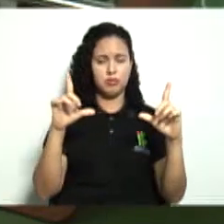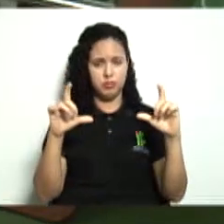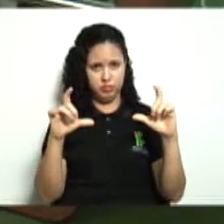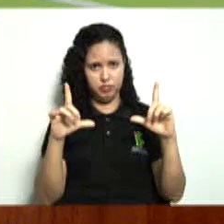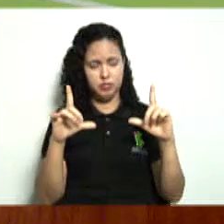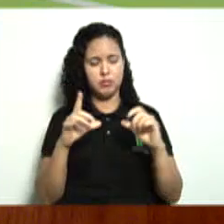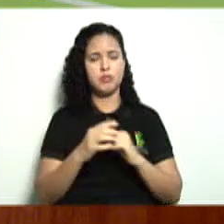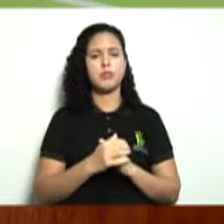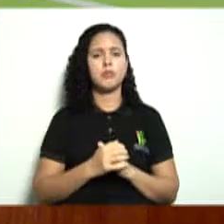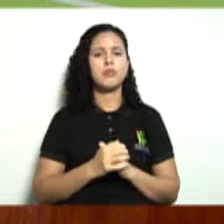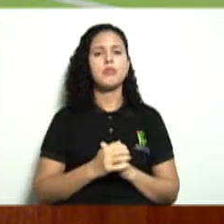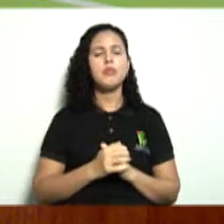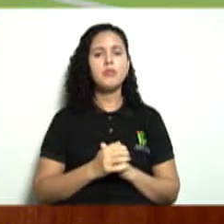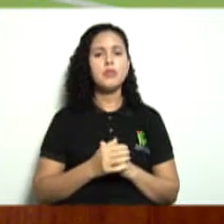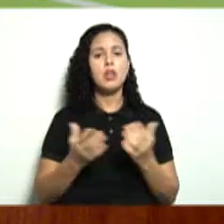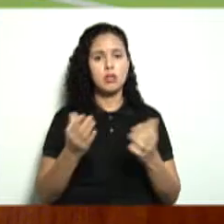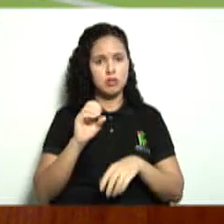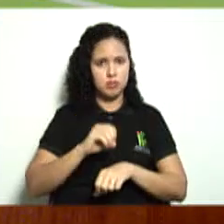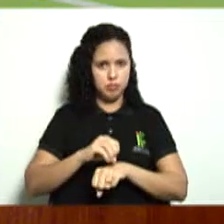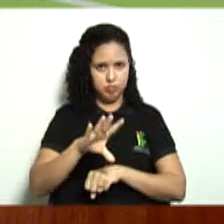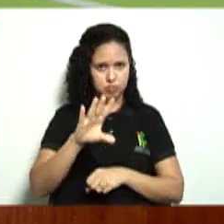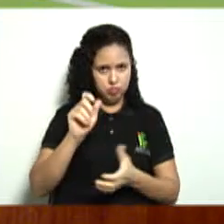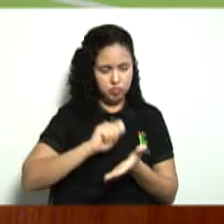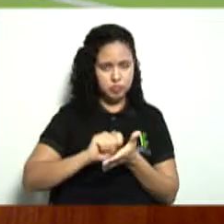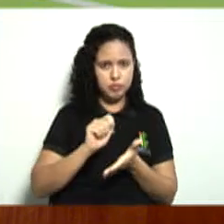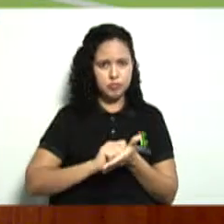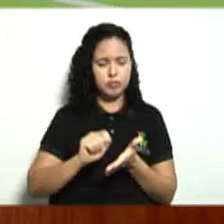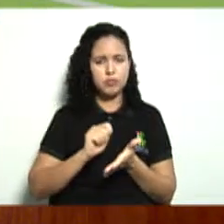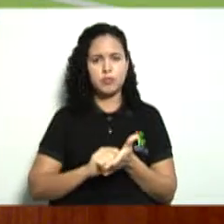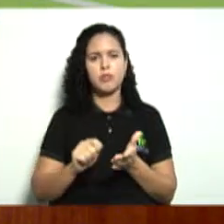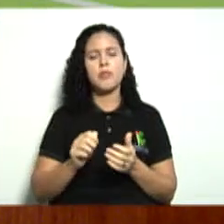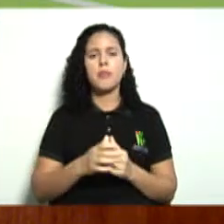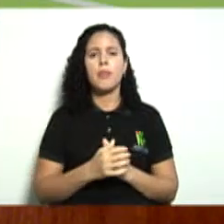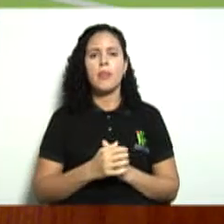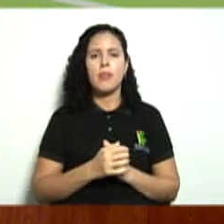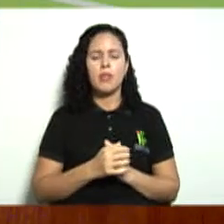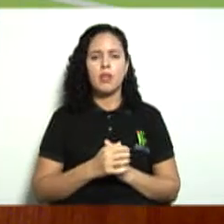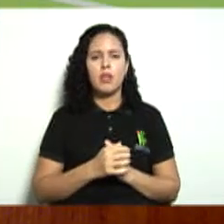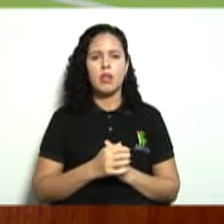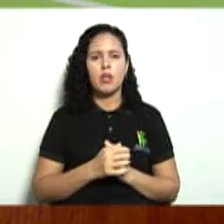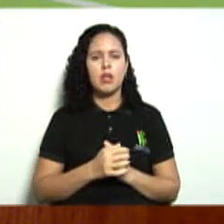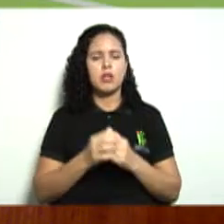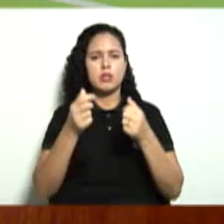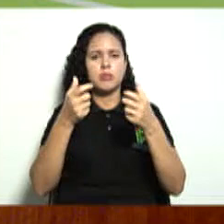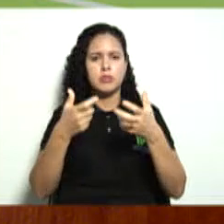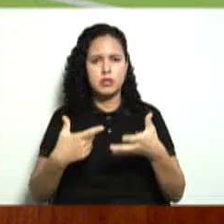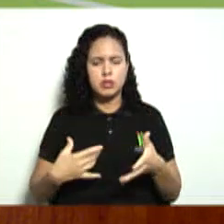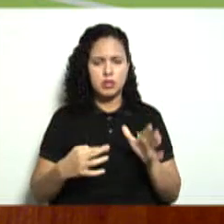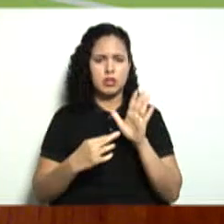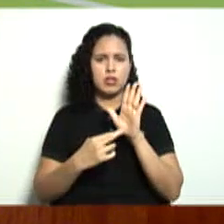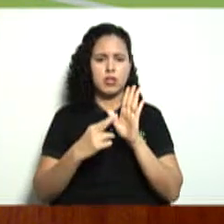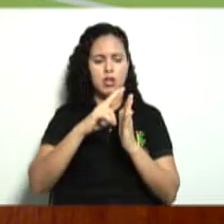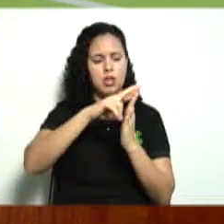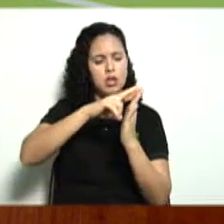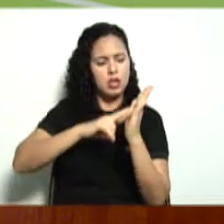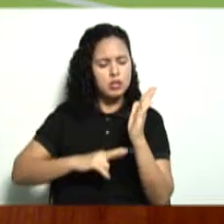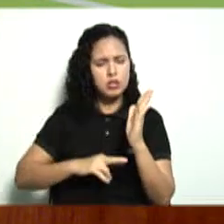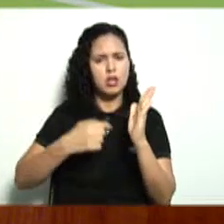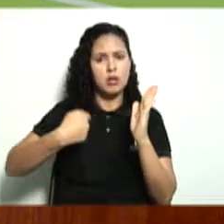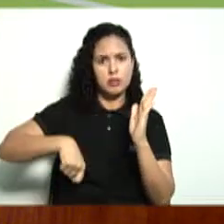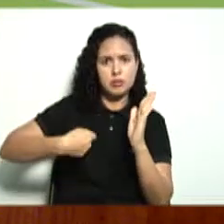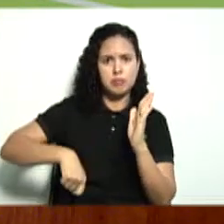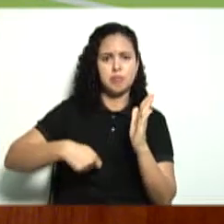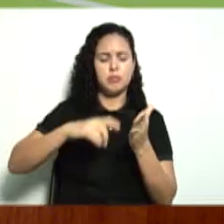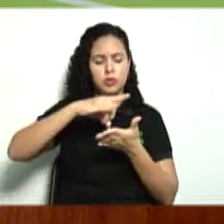dar mais uma dica para o pessoal ir anotando aí, gente. Ó, quando a gente vai falar em relatório, eu preciso fazer um relatório, preciso fazer um